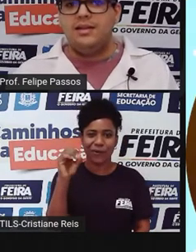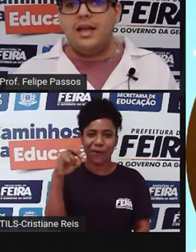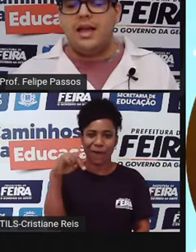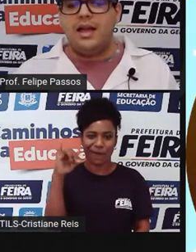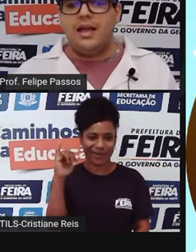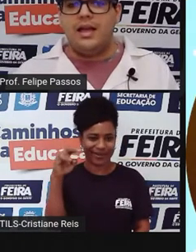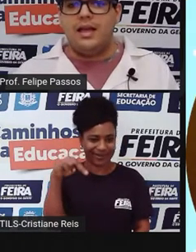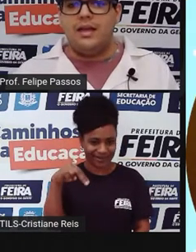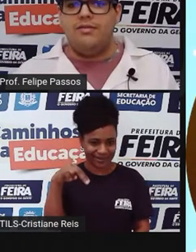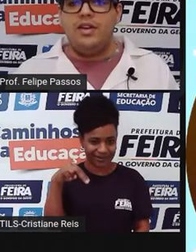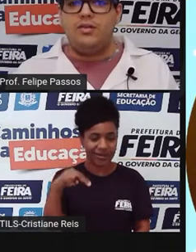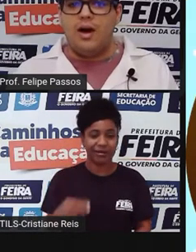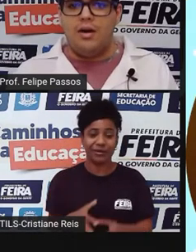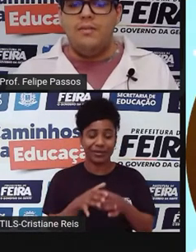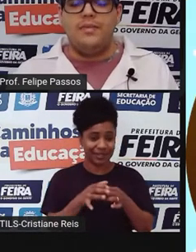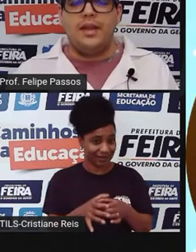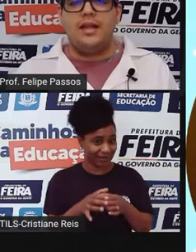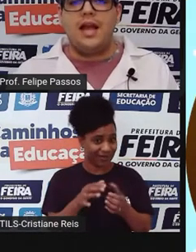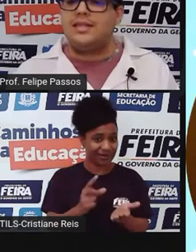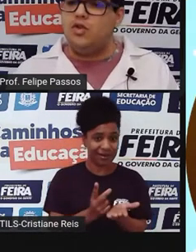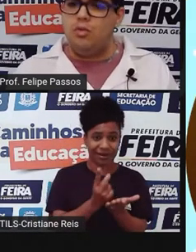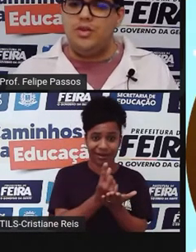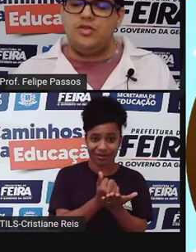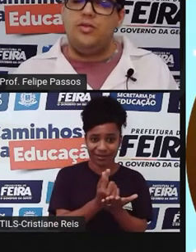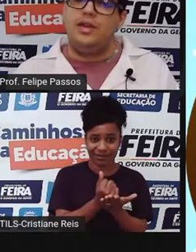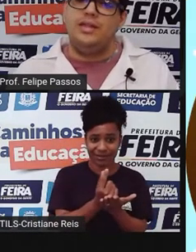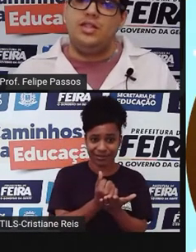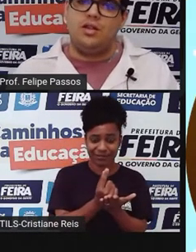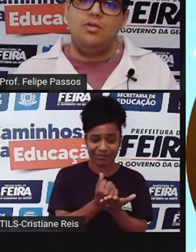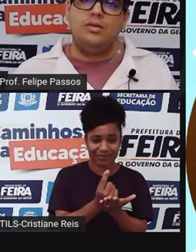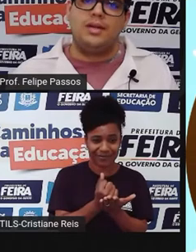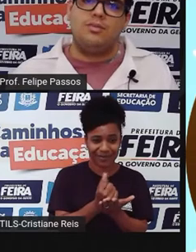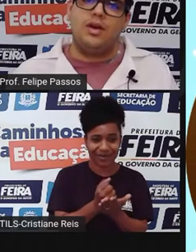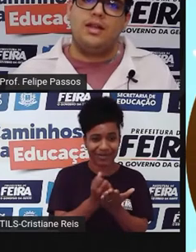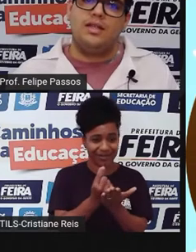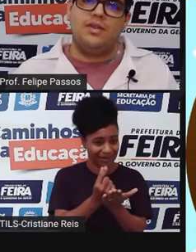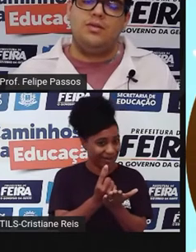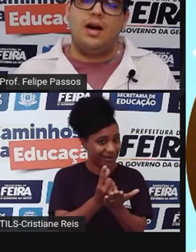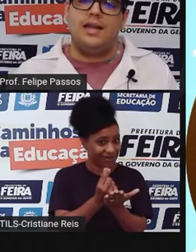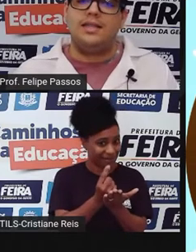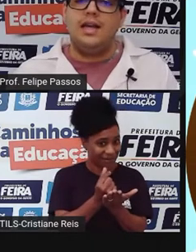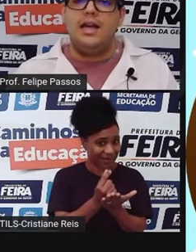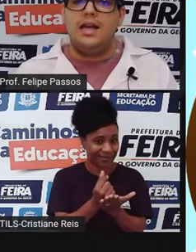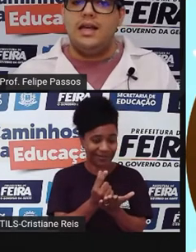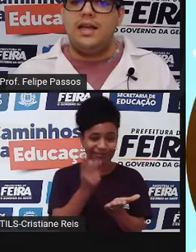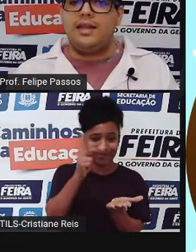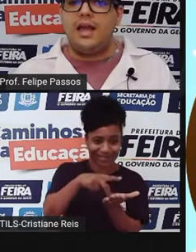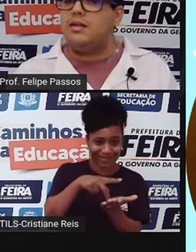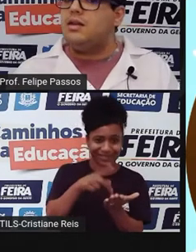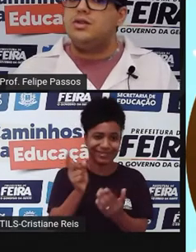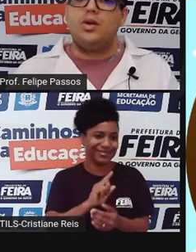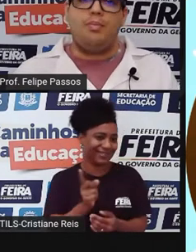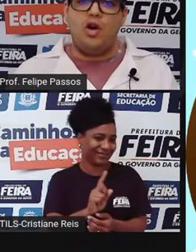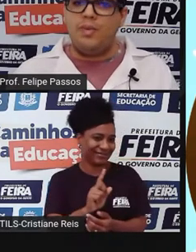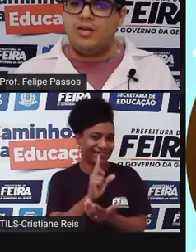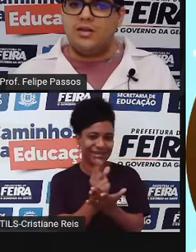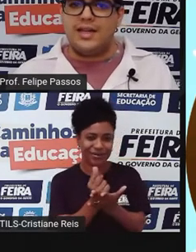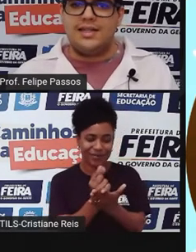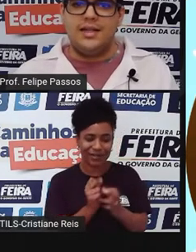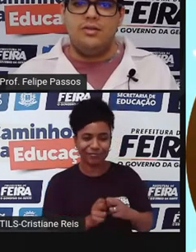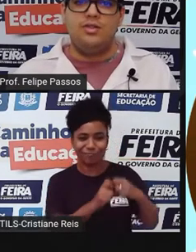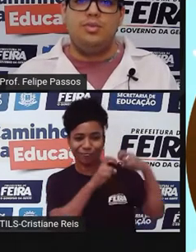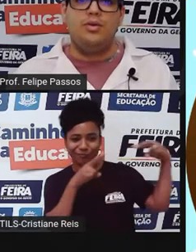moeda virtual, né? Assim como o Bitcoin, existem outras moedas virtuais e que tem sua